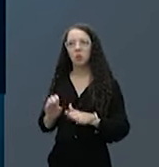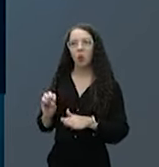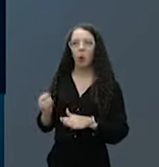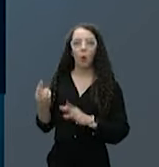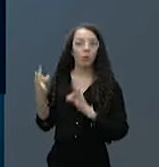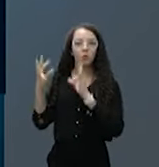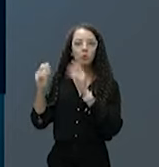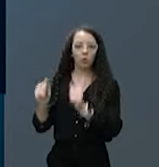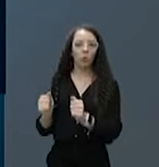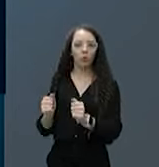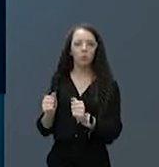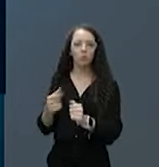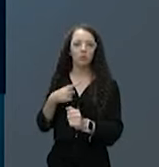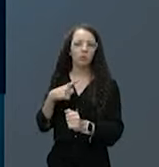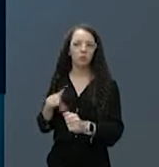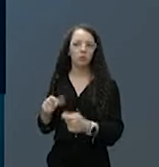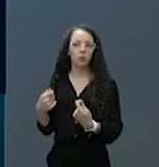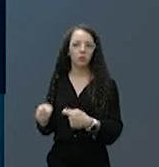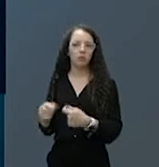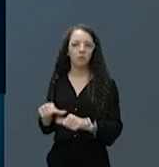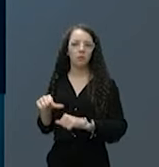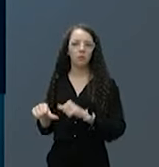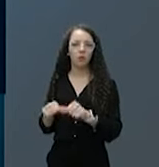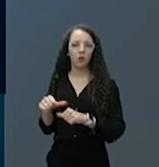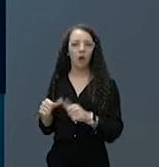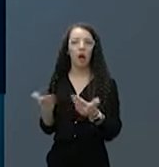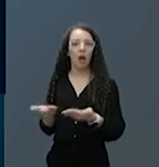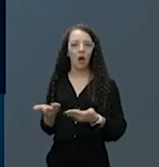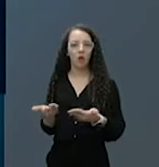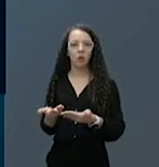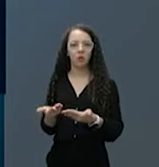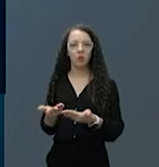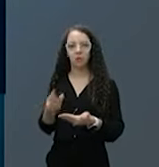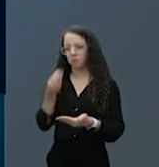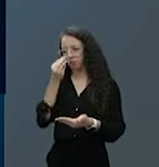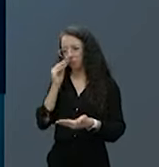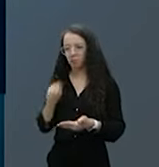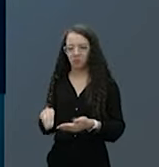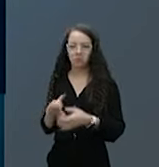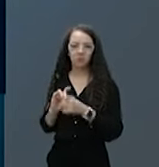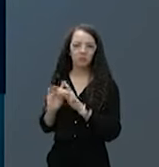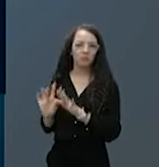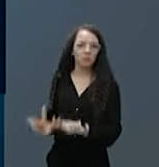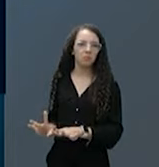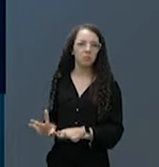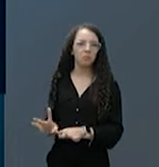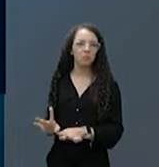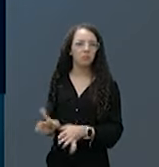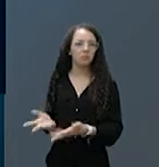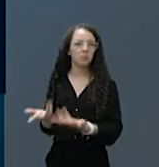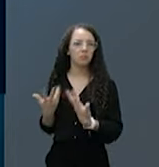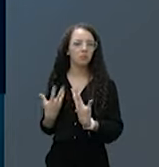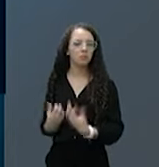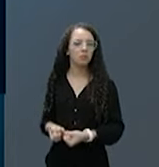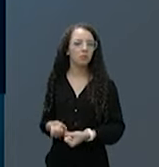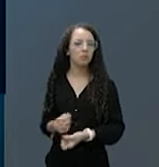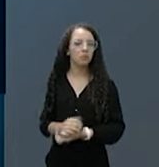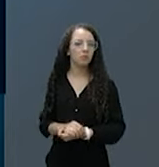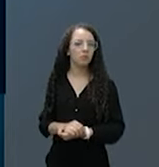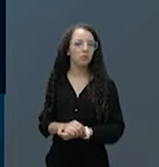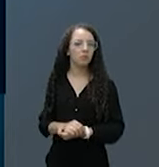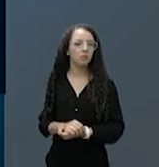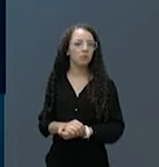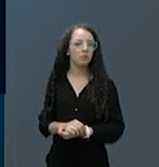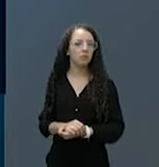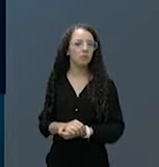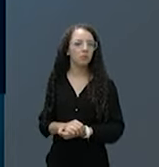efeitos modificativos? Agora é nego o provimento? Não. Somente... retiro dois